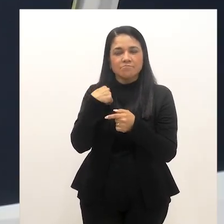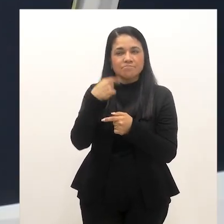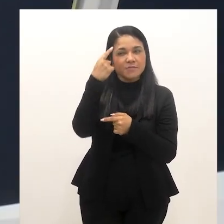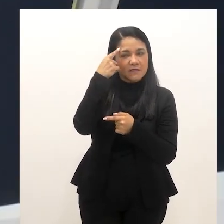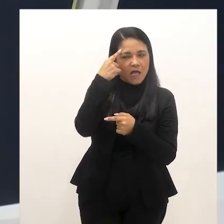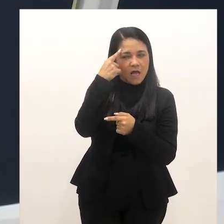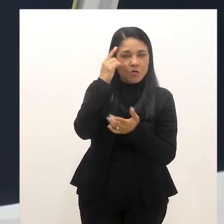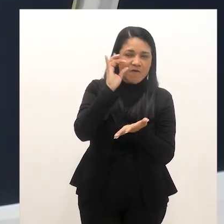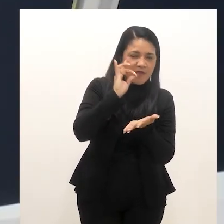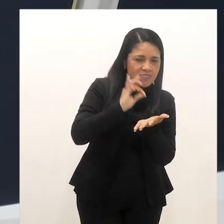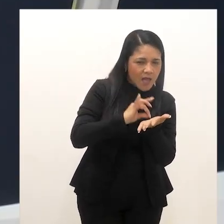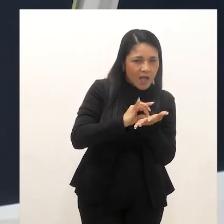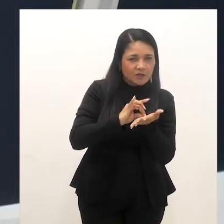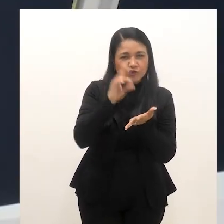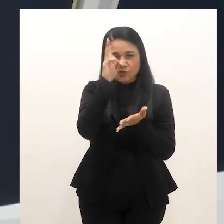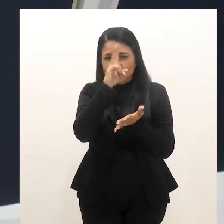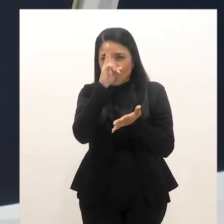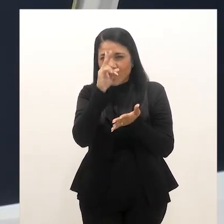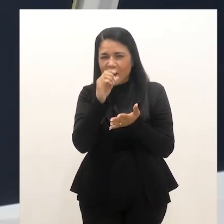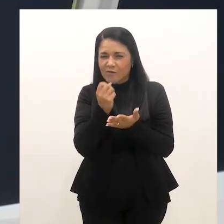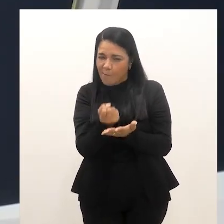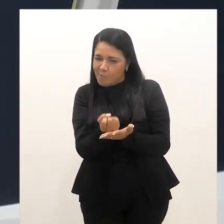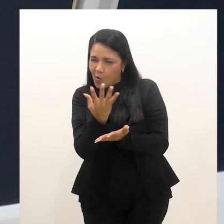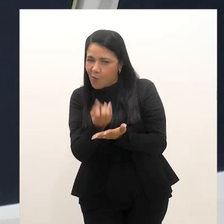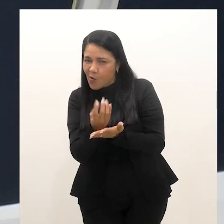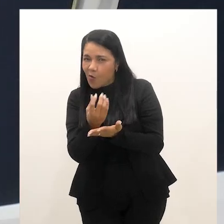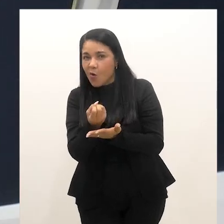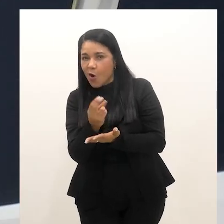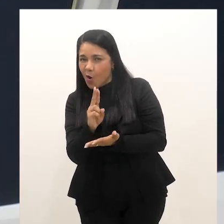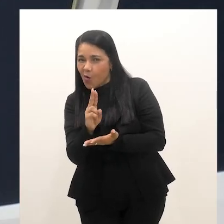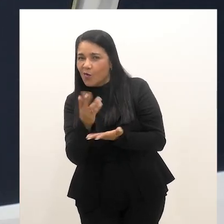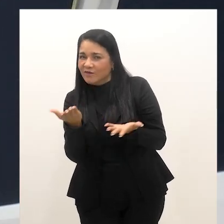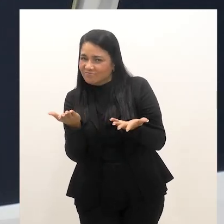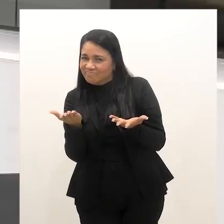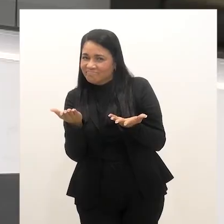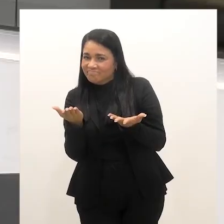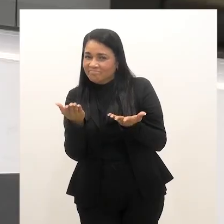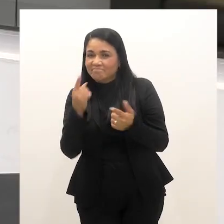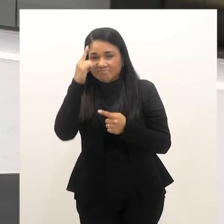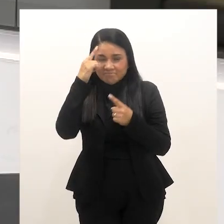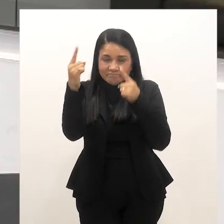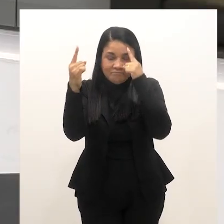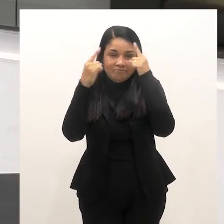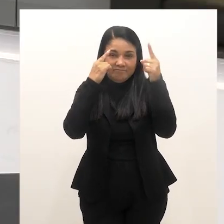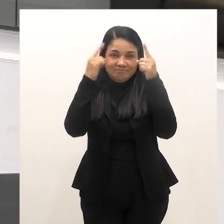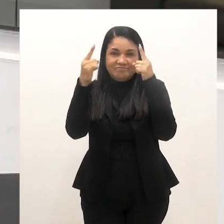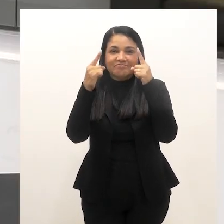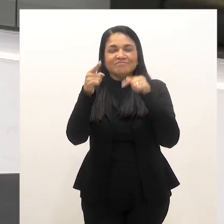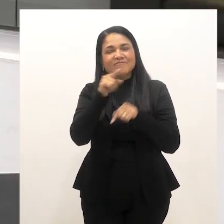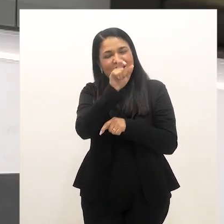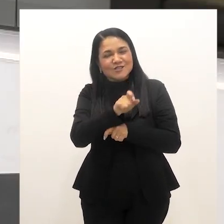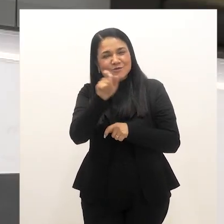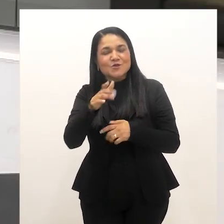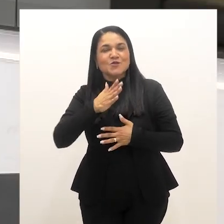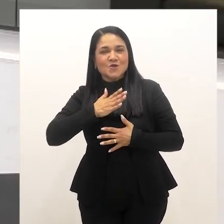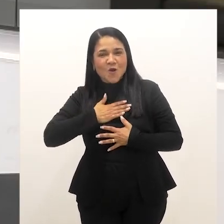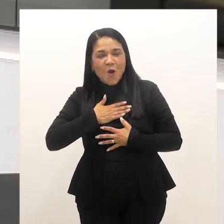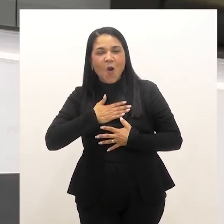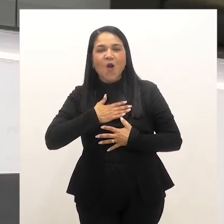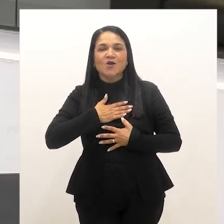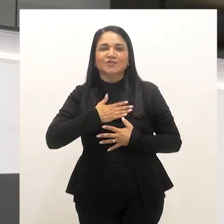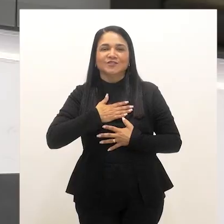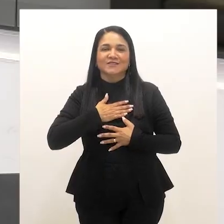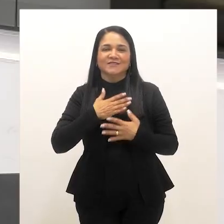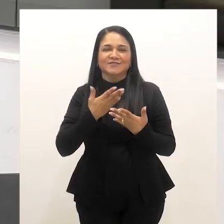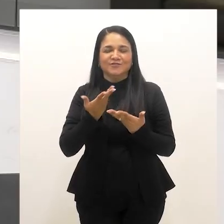Você vai se questionar o que é ficção, o que é realidade. A ideia é essa. A ideia é essa. As pessoas gostam de